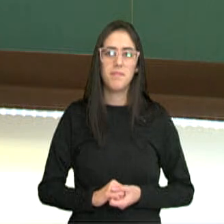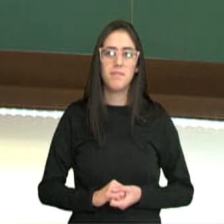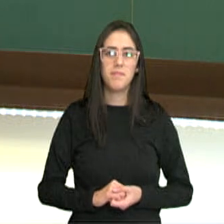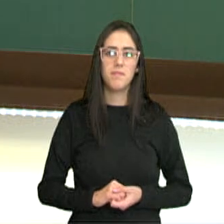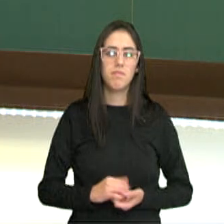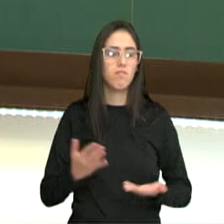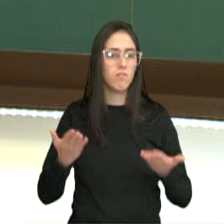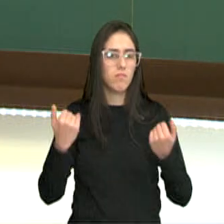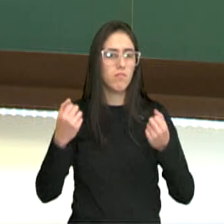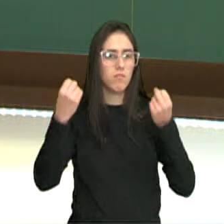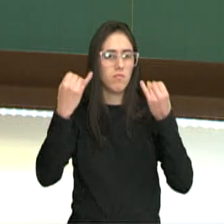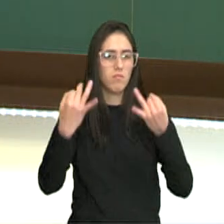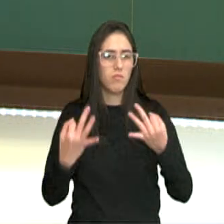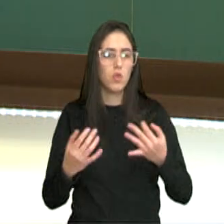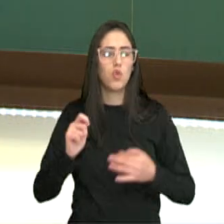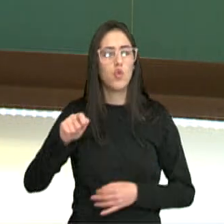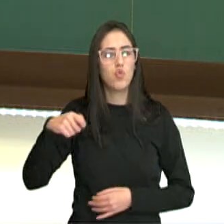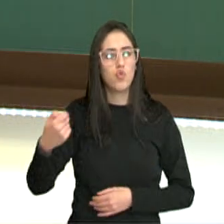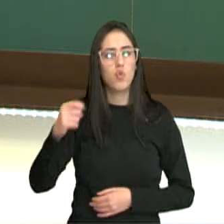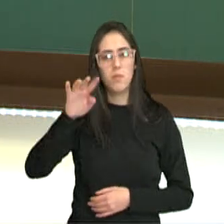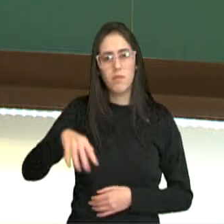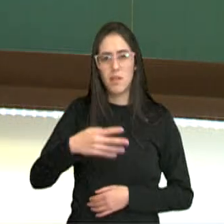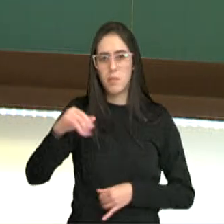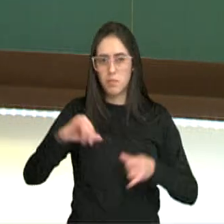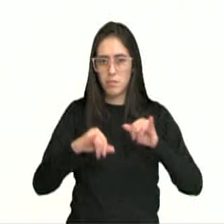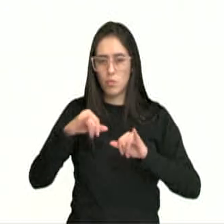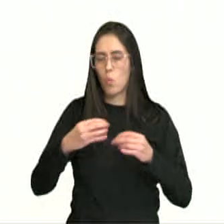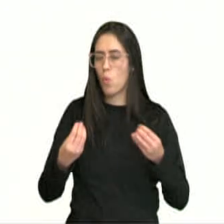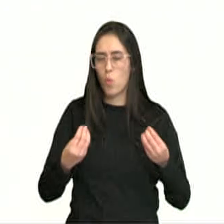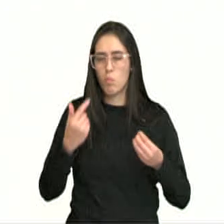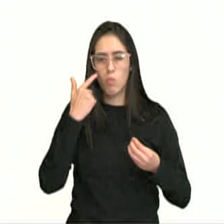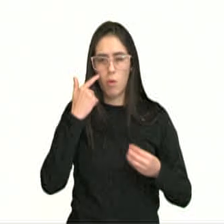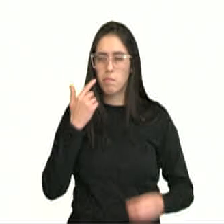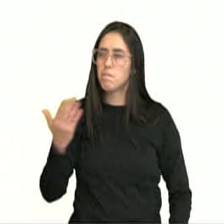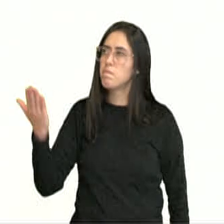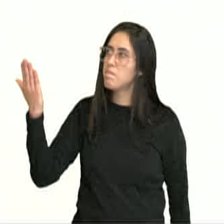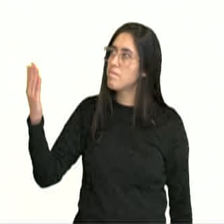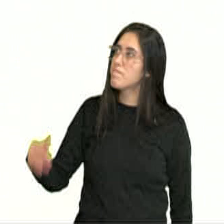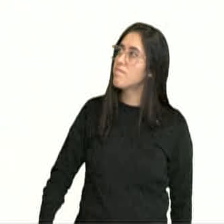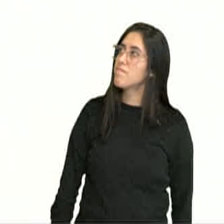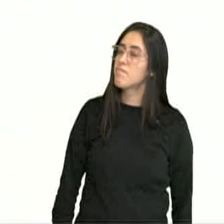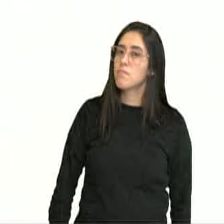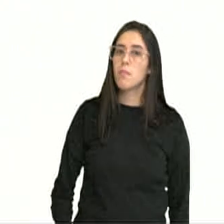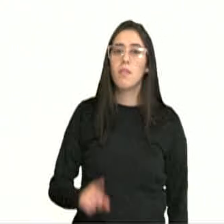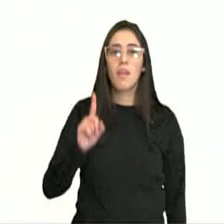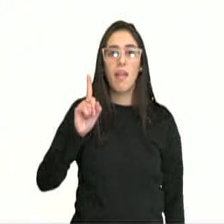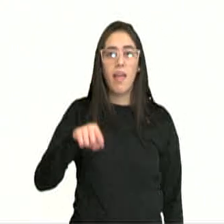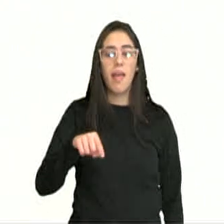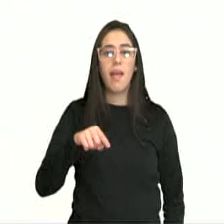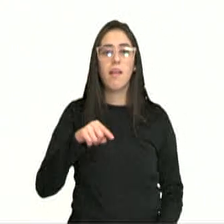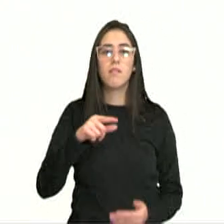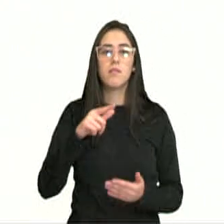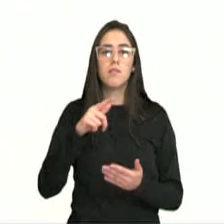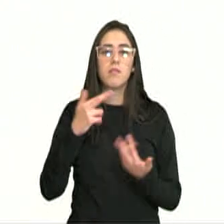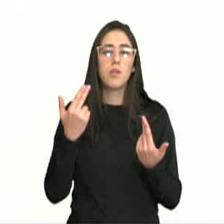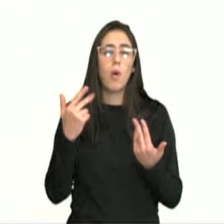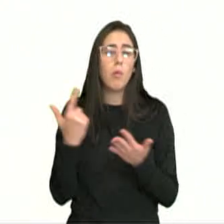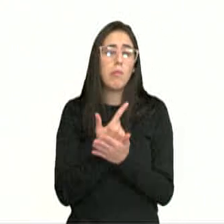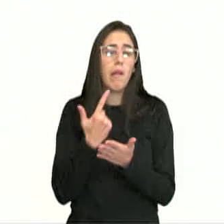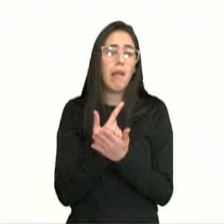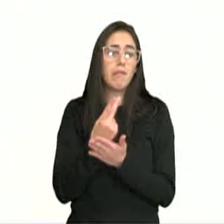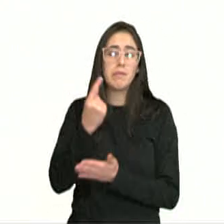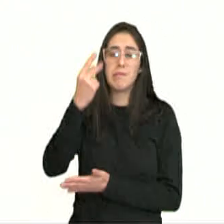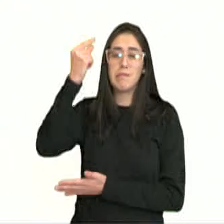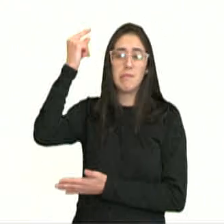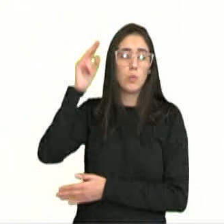Vamos falar mais um pouquinho aí sobre a tabela periódica como um todo. Então, olha só, é a mais concisa enciclopédia já criada pelo ser humano. Então,